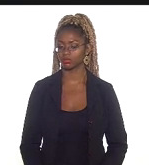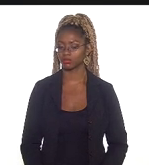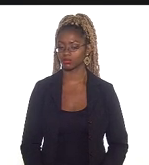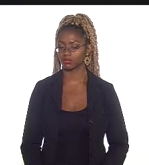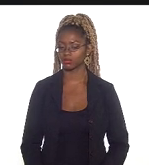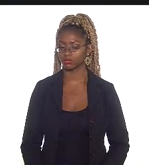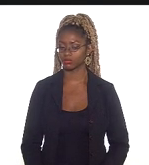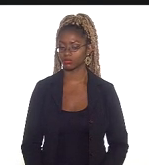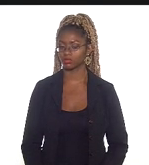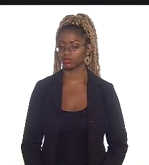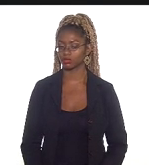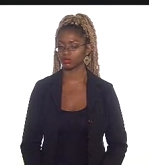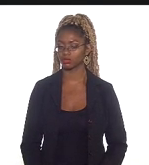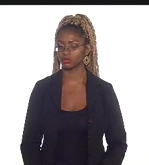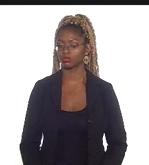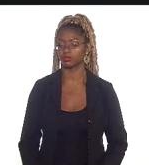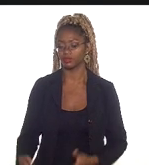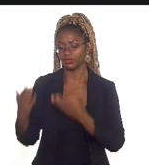Doutora Karina.